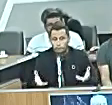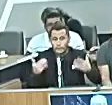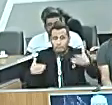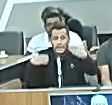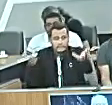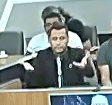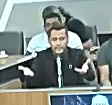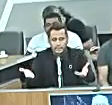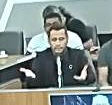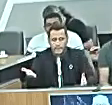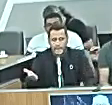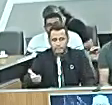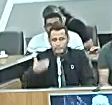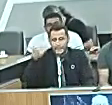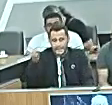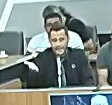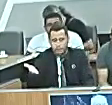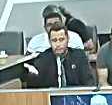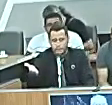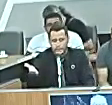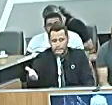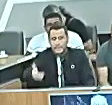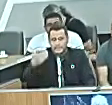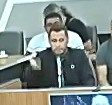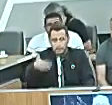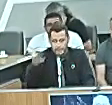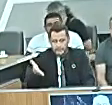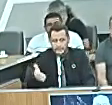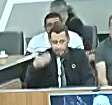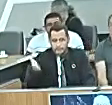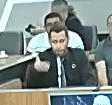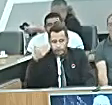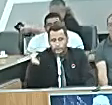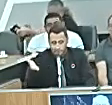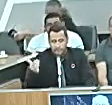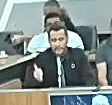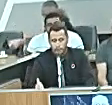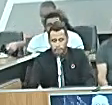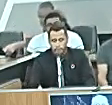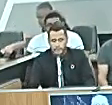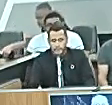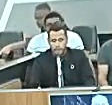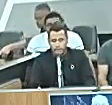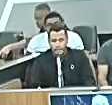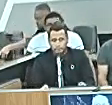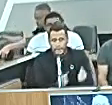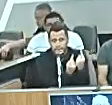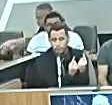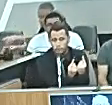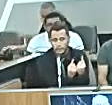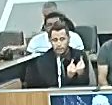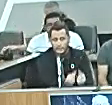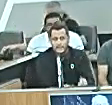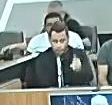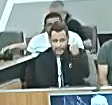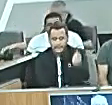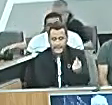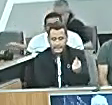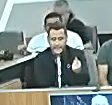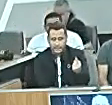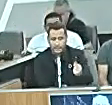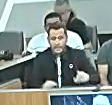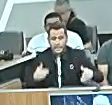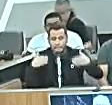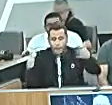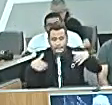esse deputado quanto mais deputados estiverem para abraçar a causa de vocês se pode ter certeza que a vitória de vocês viram então sabe tem que ser um só não têm que